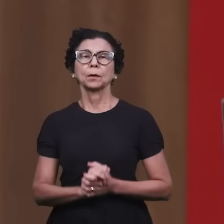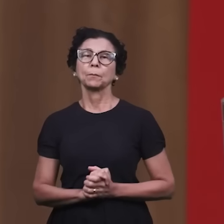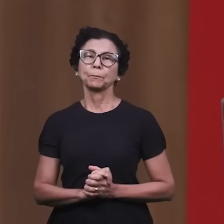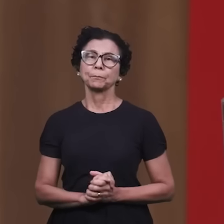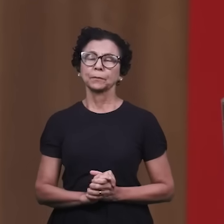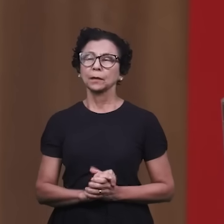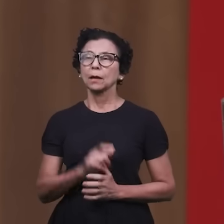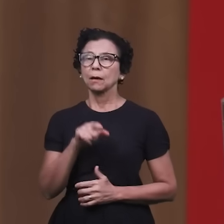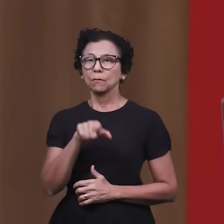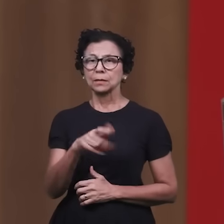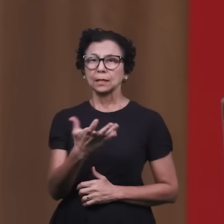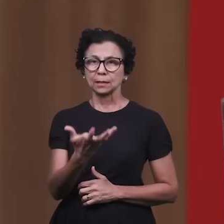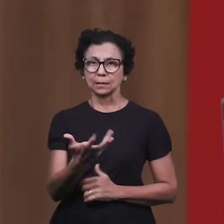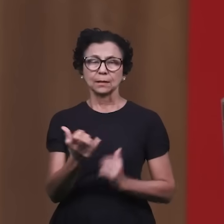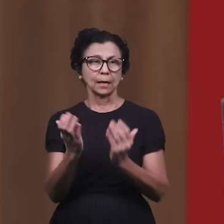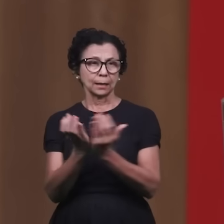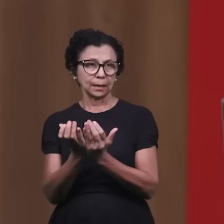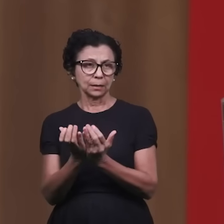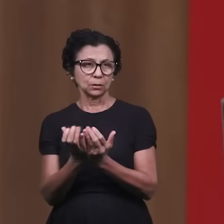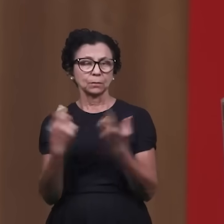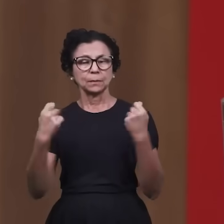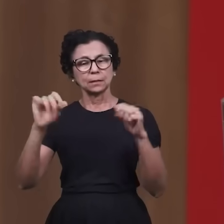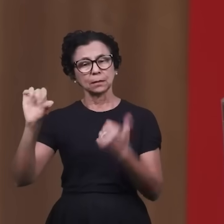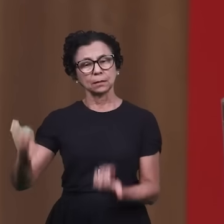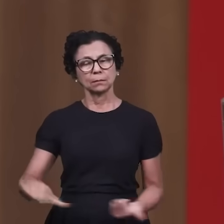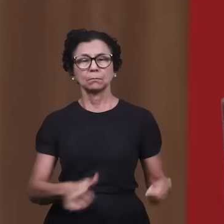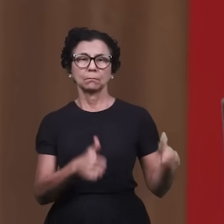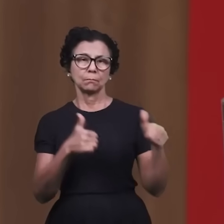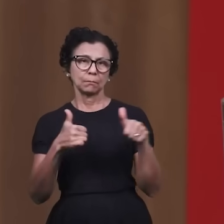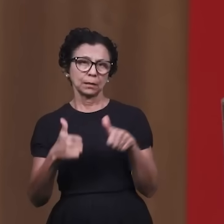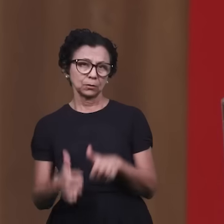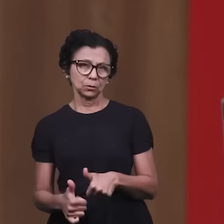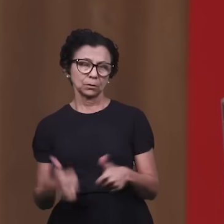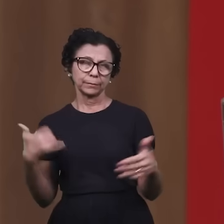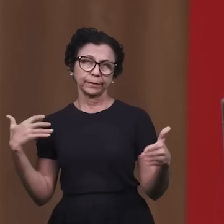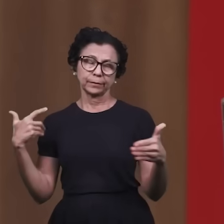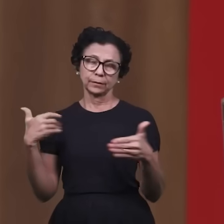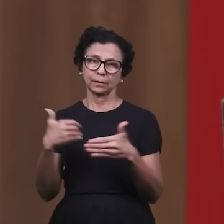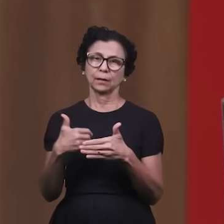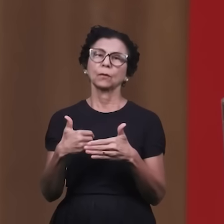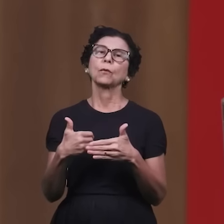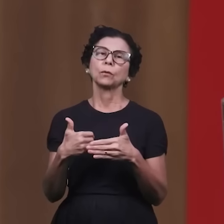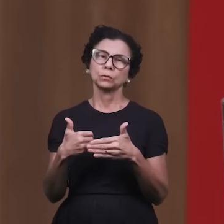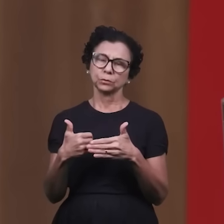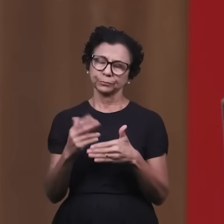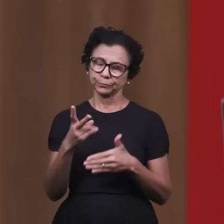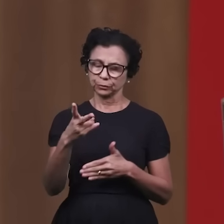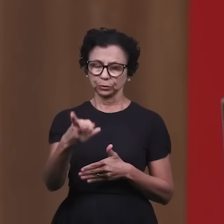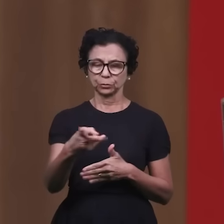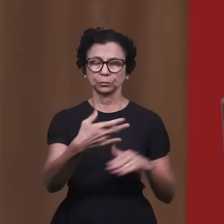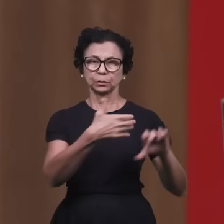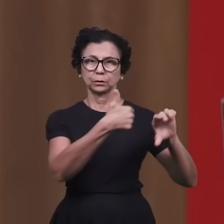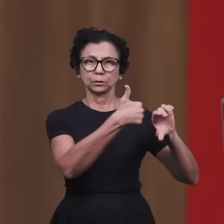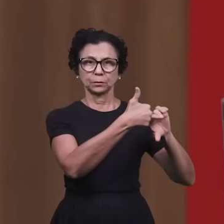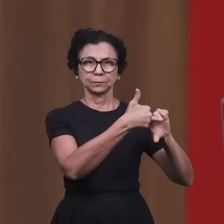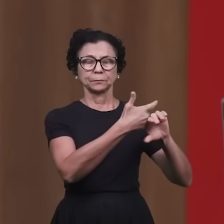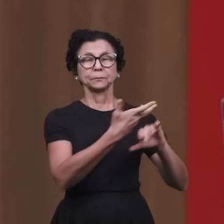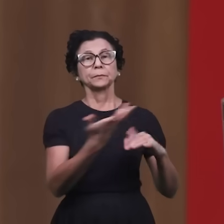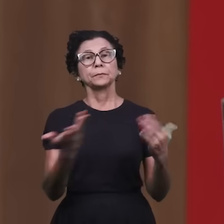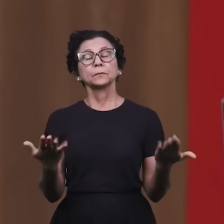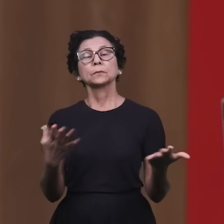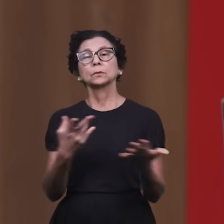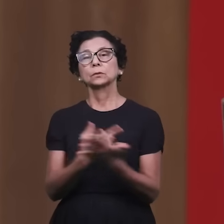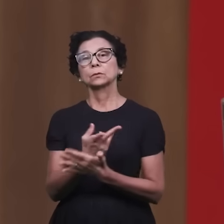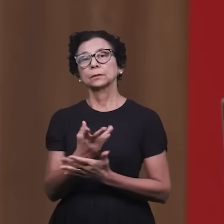feito pelo batismo. Um lema ou um slogan, né? Que continua existindo até hoje dentro de um cristianismo secular. Aí,